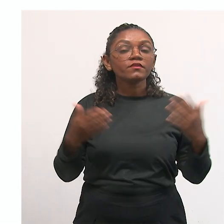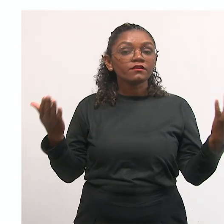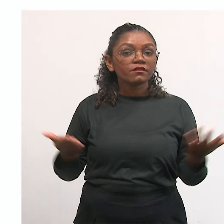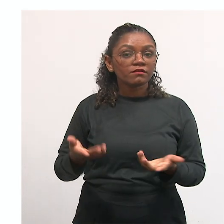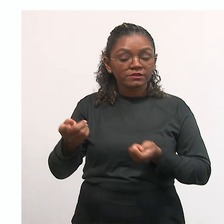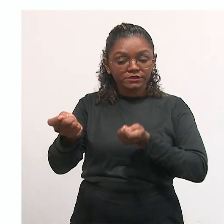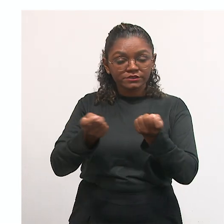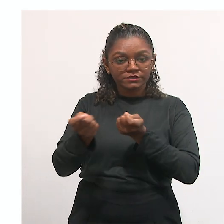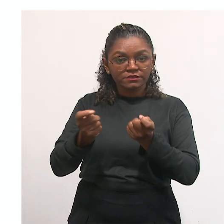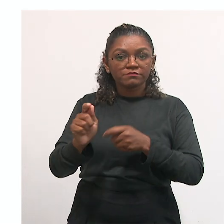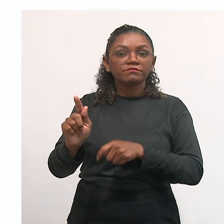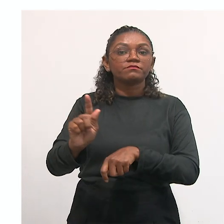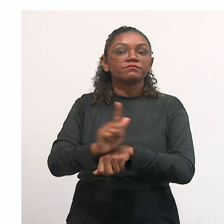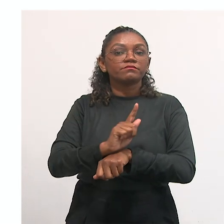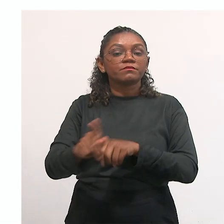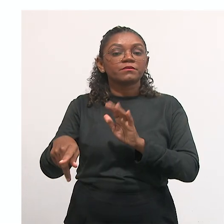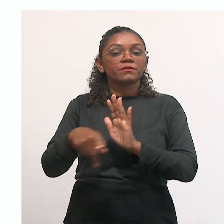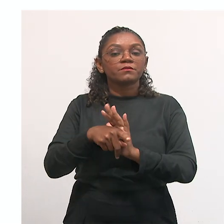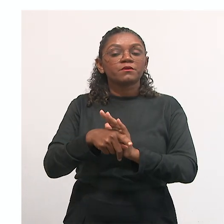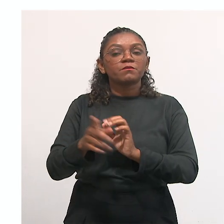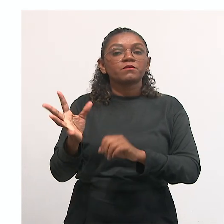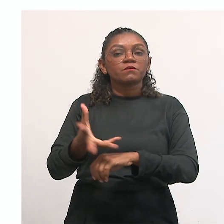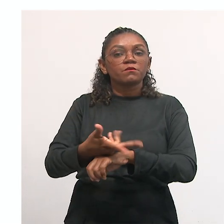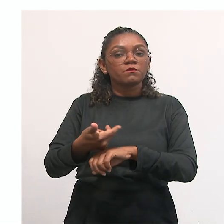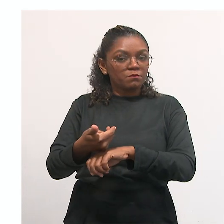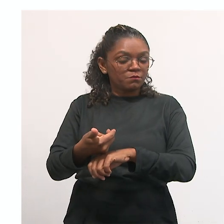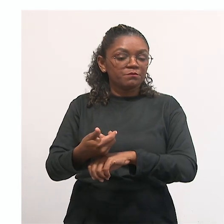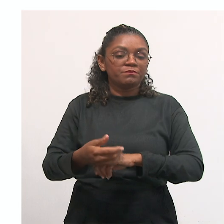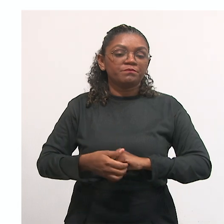né? Planejar a gestão da qualidade,